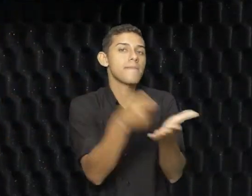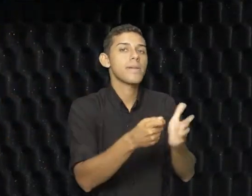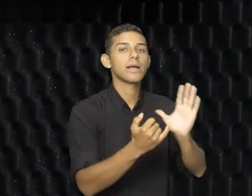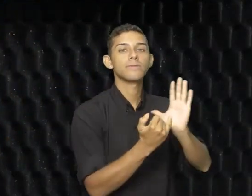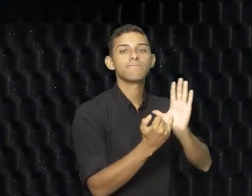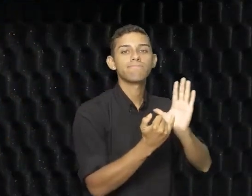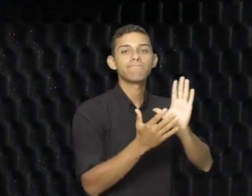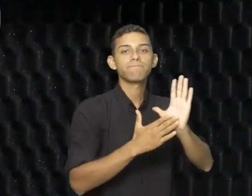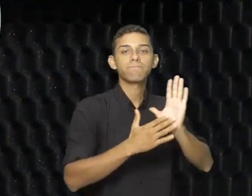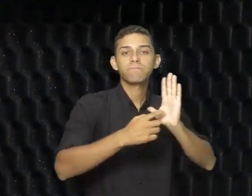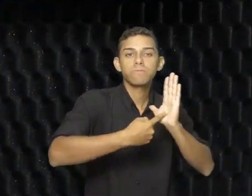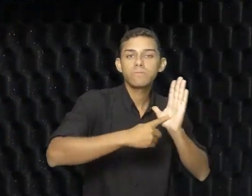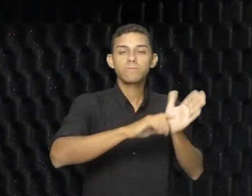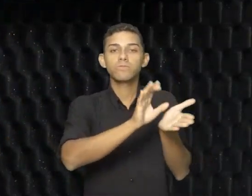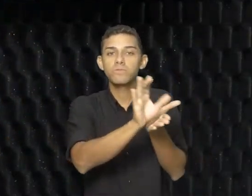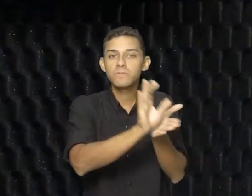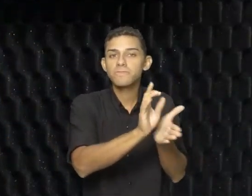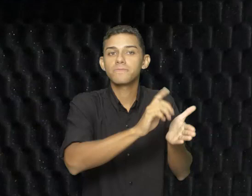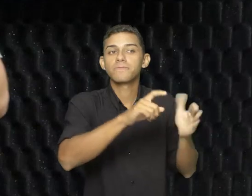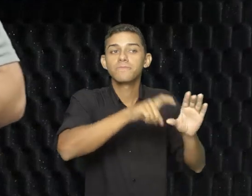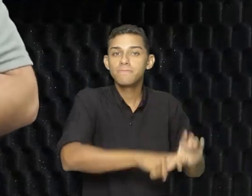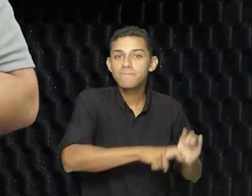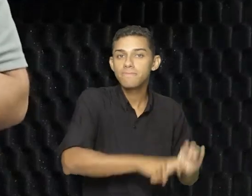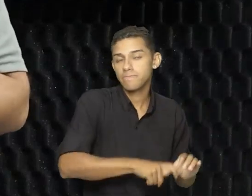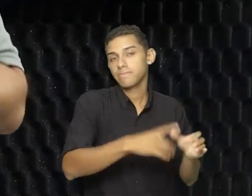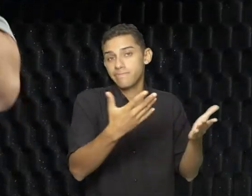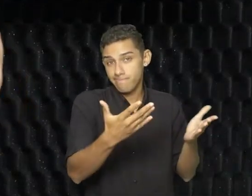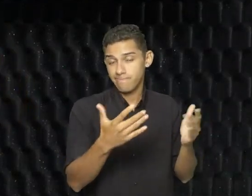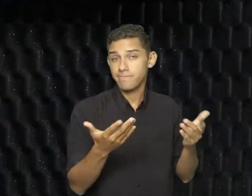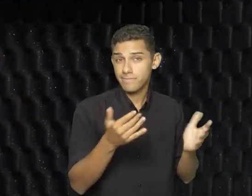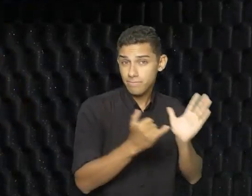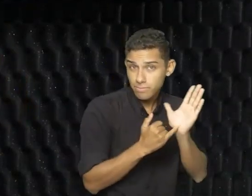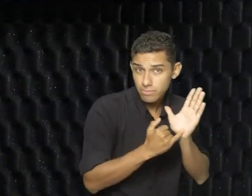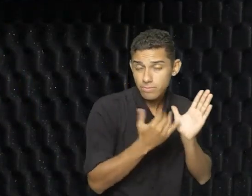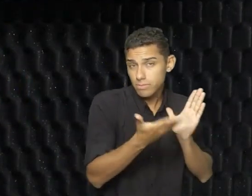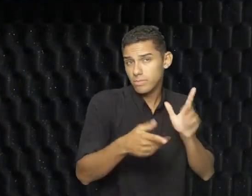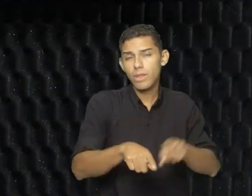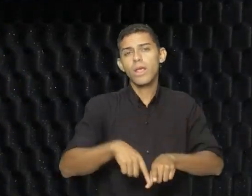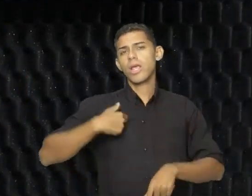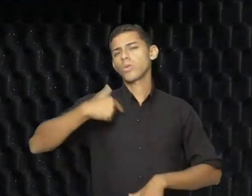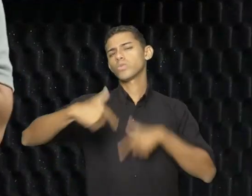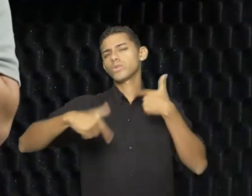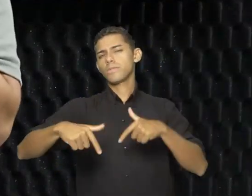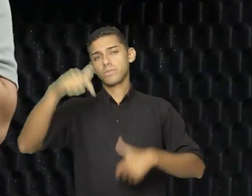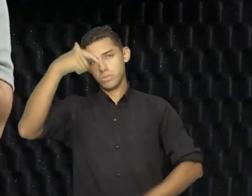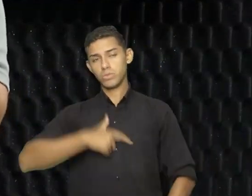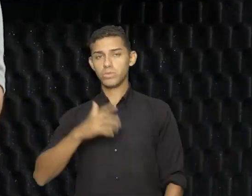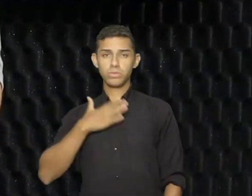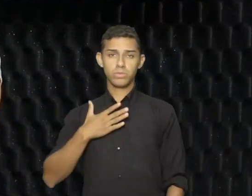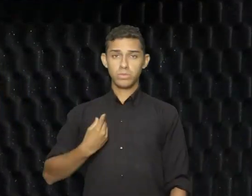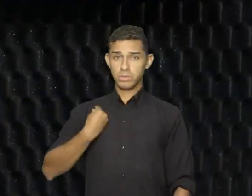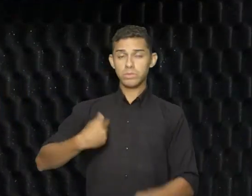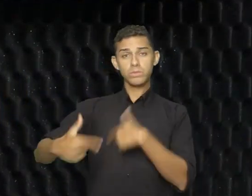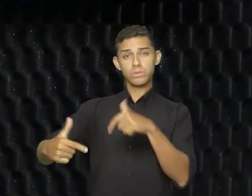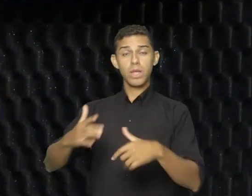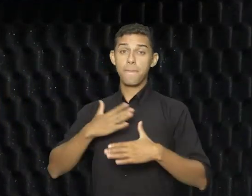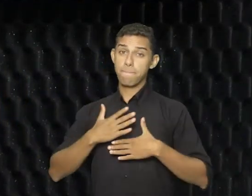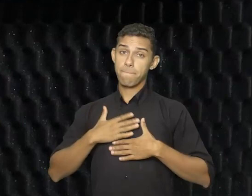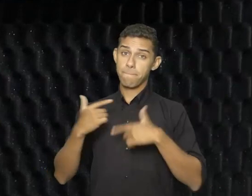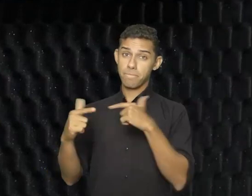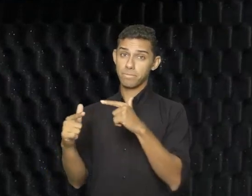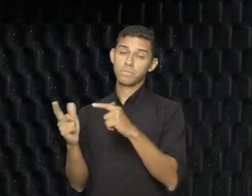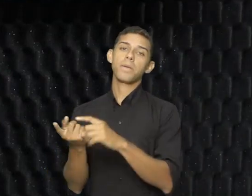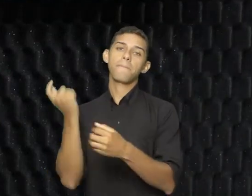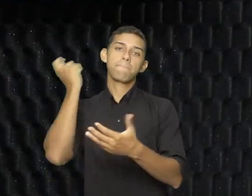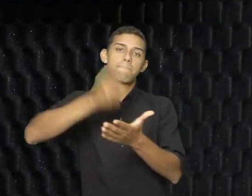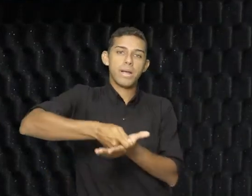imposto para conceber as aposentadorias? Sim, porque eu estou trabalhando, estou aqui trabalhando, e o meu trabalho faz